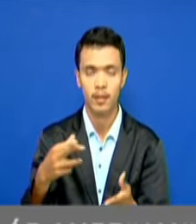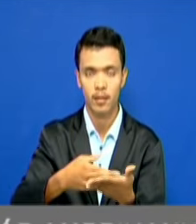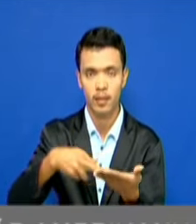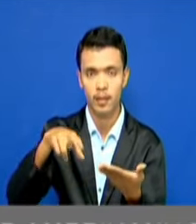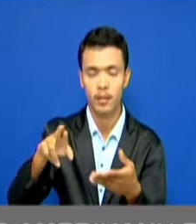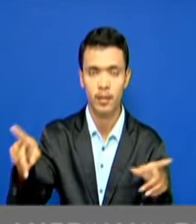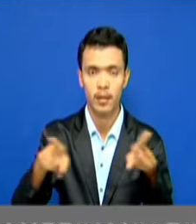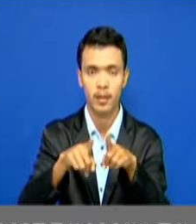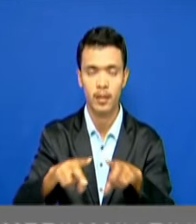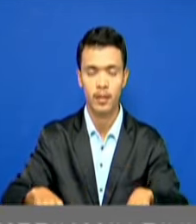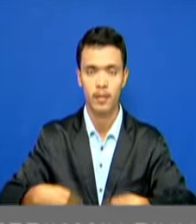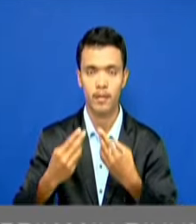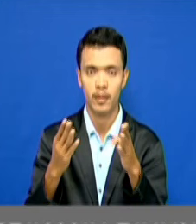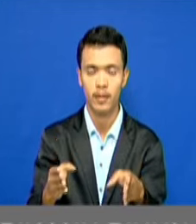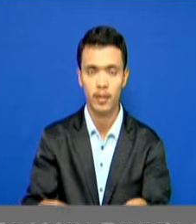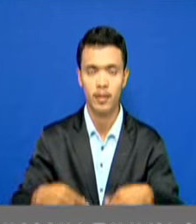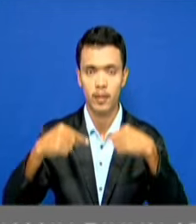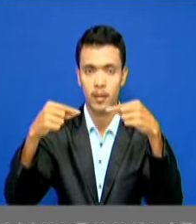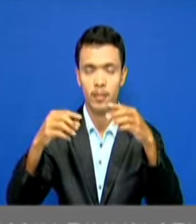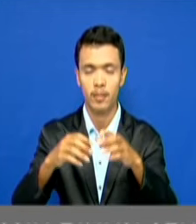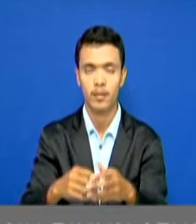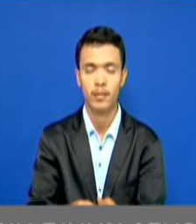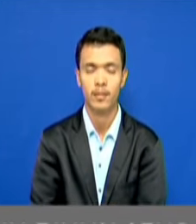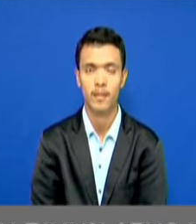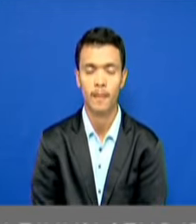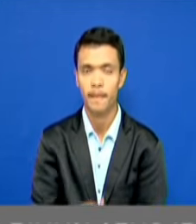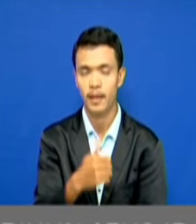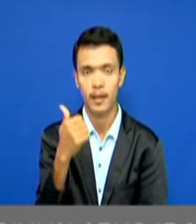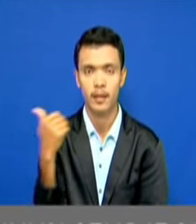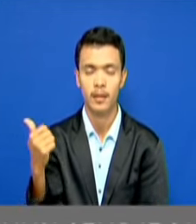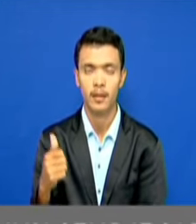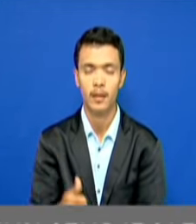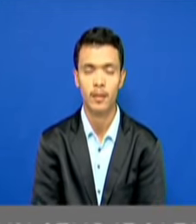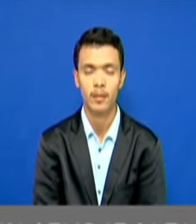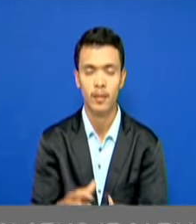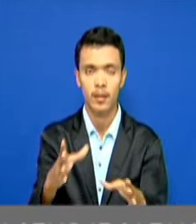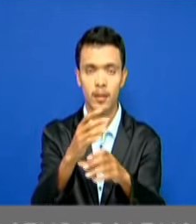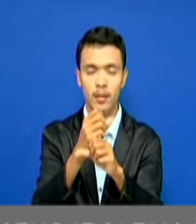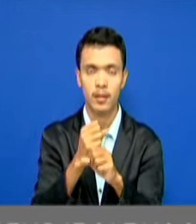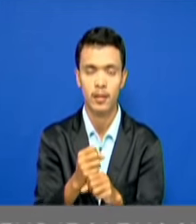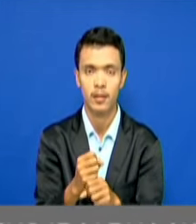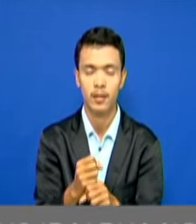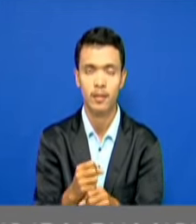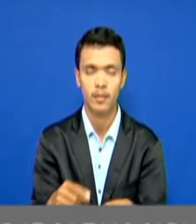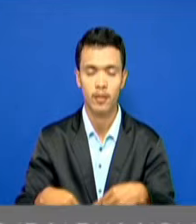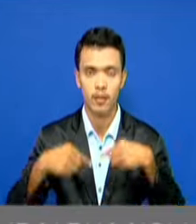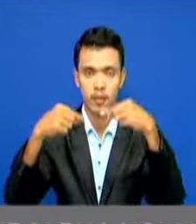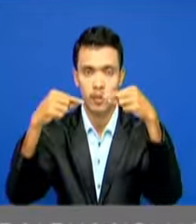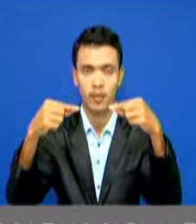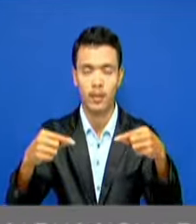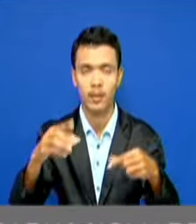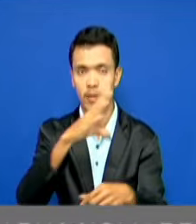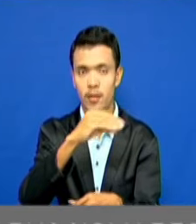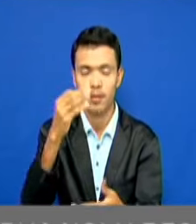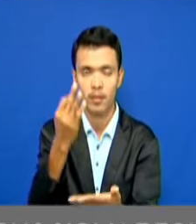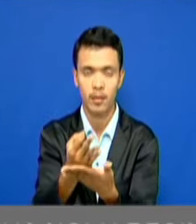de combatente, é um belo condecoração com a medalha. E a balo é um diploma de honra, condecoração e